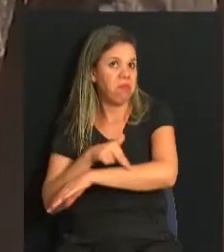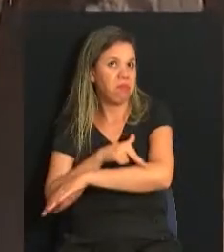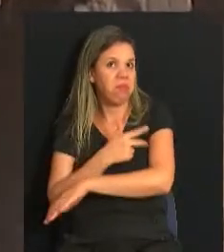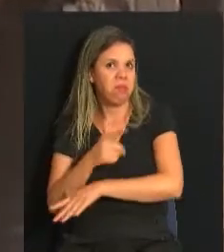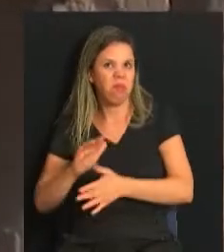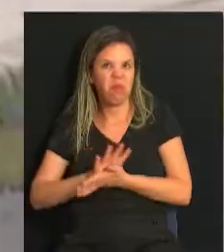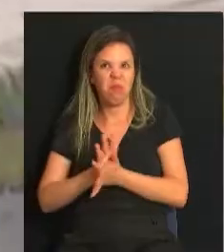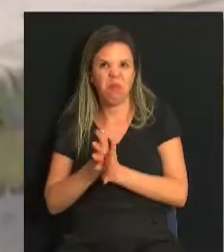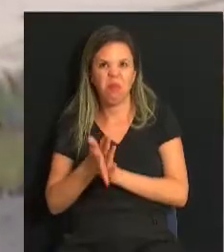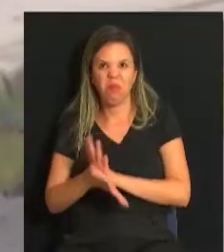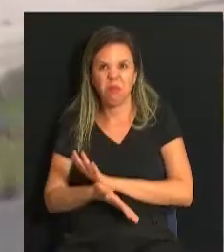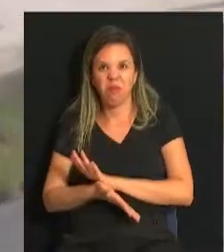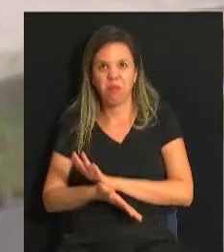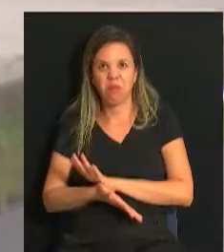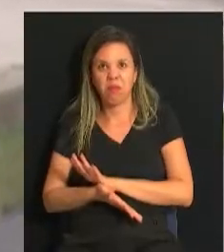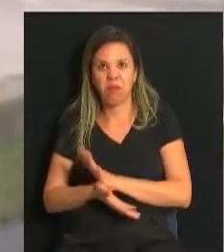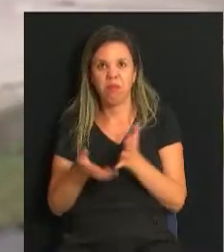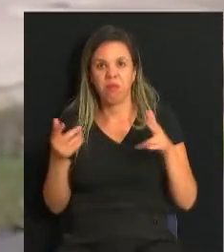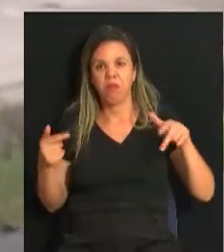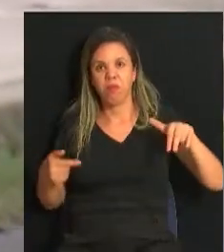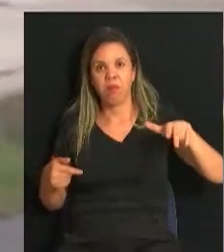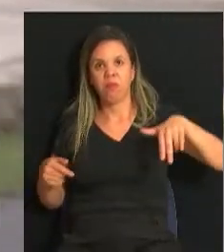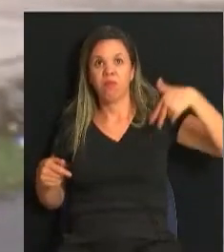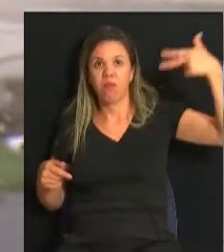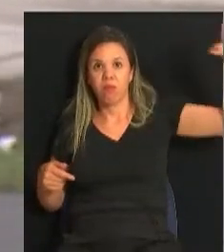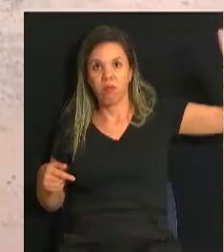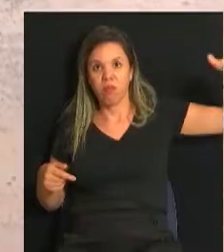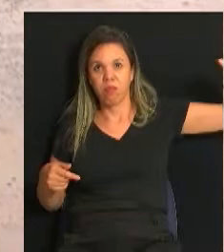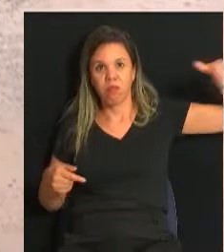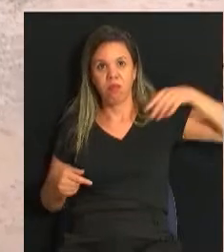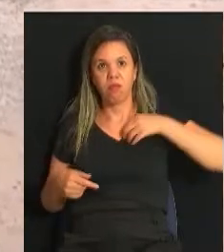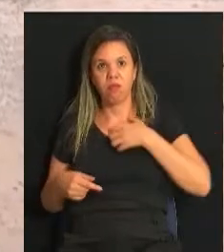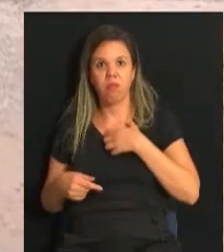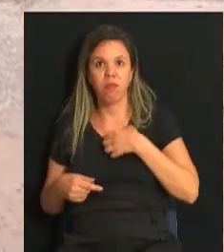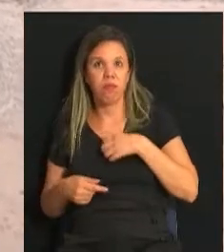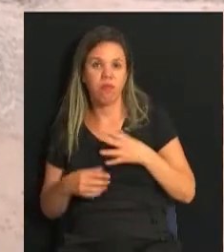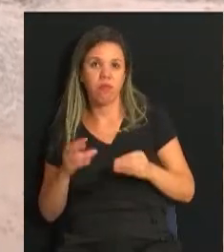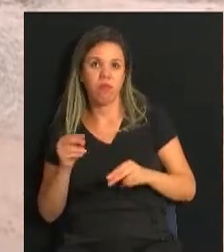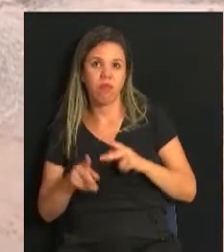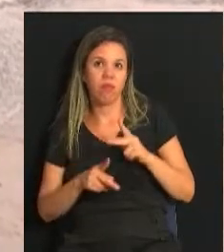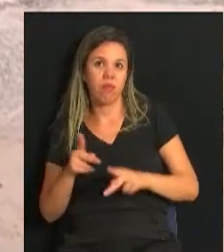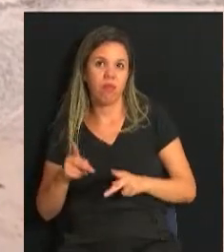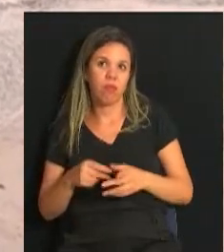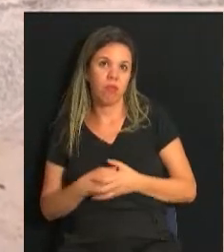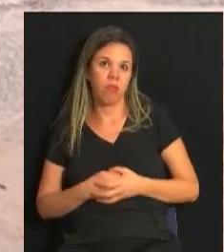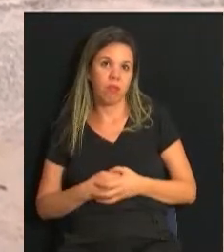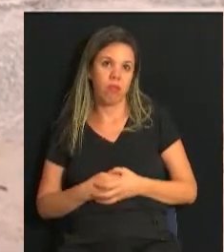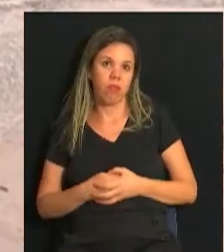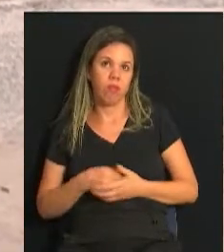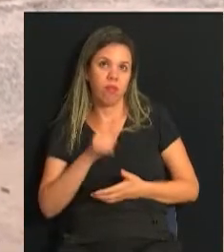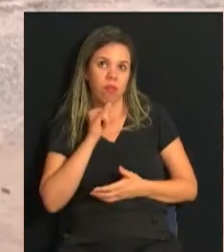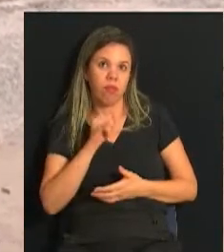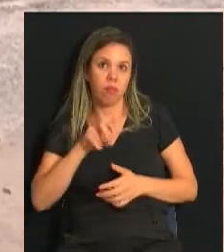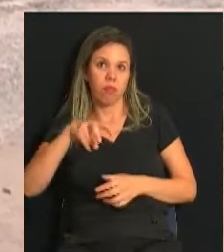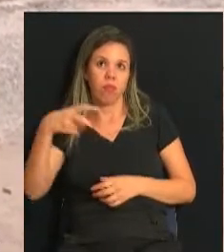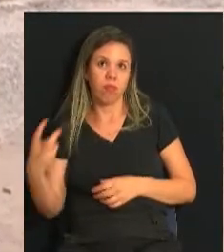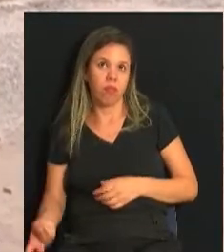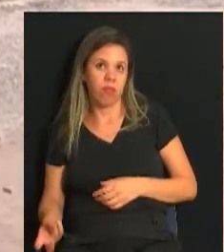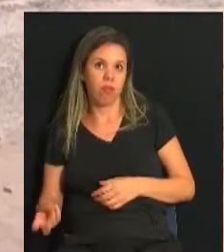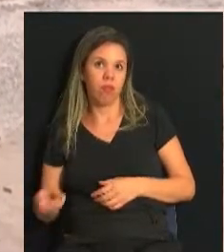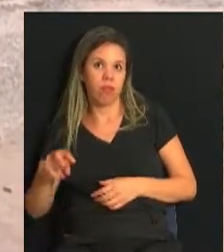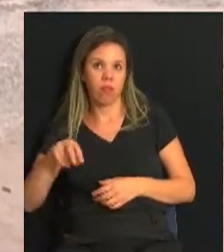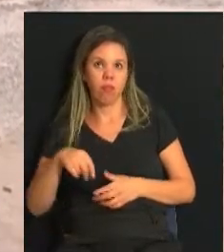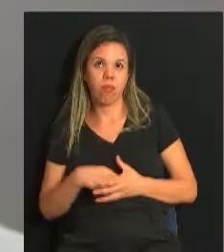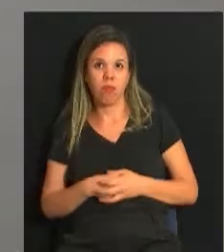tudo desabou quem quer passar vai pelo asfalto e muitos moradores relataram já terem caído ou